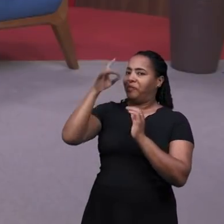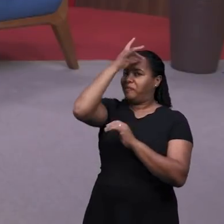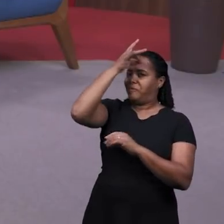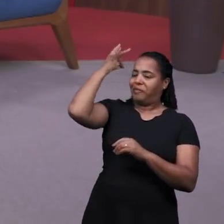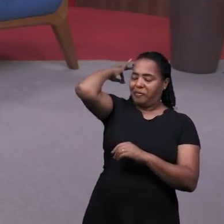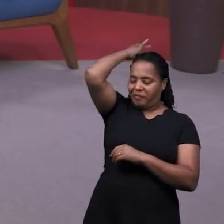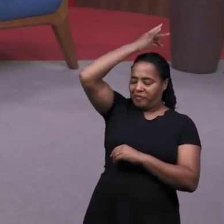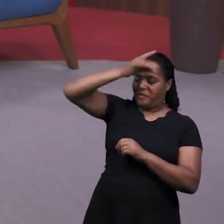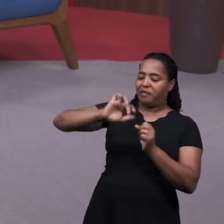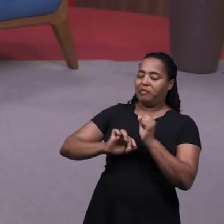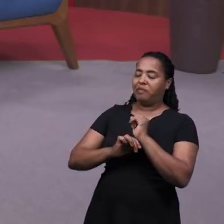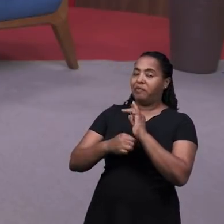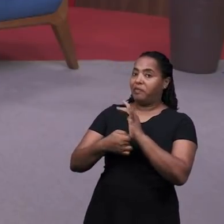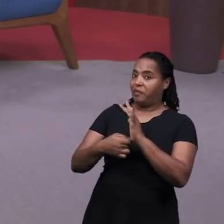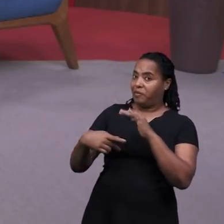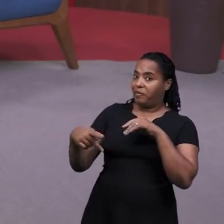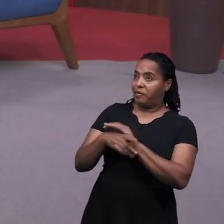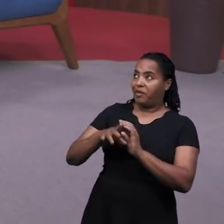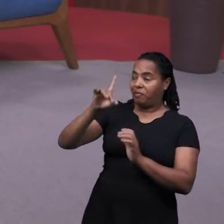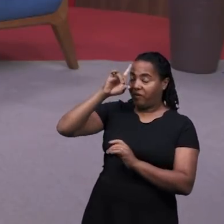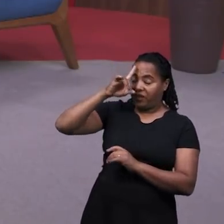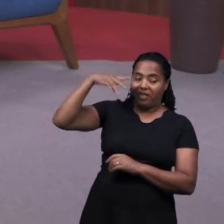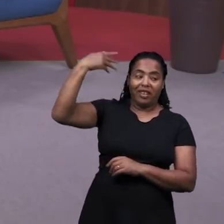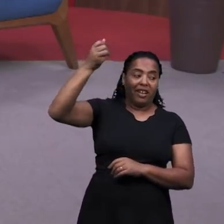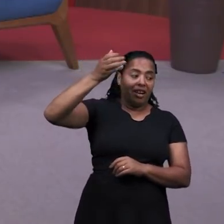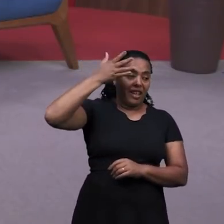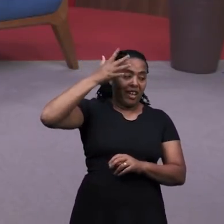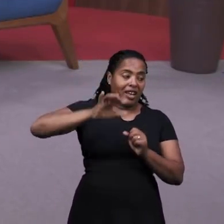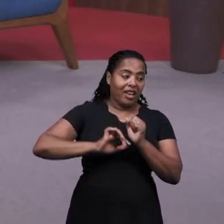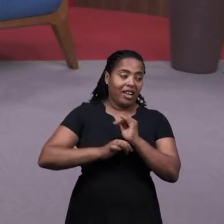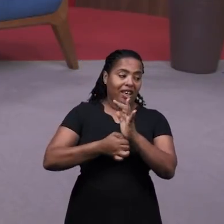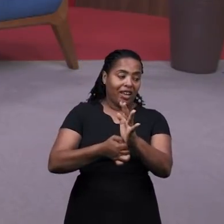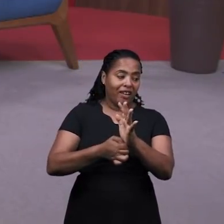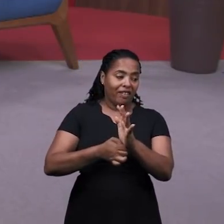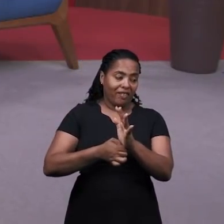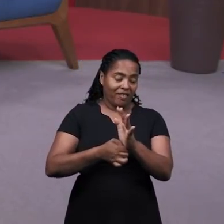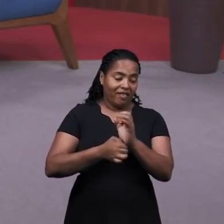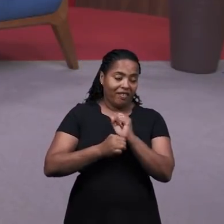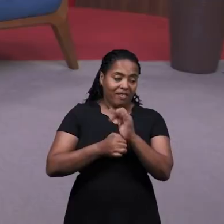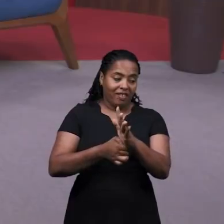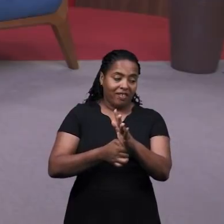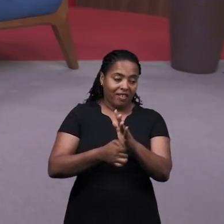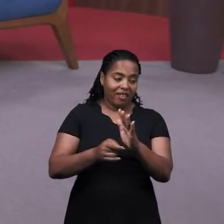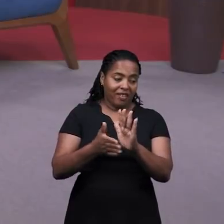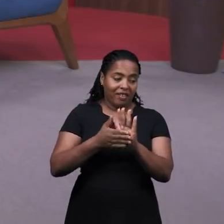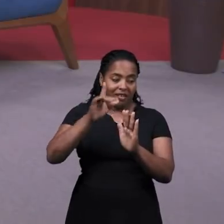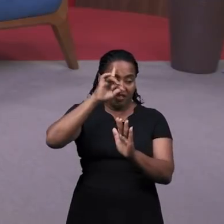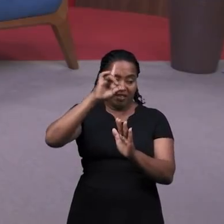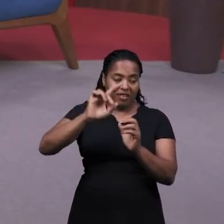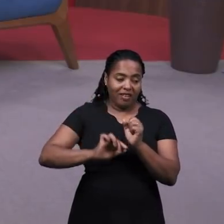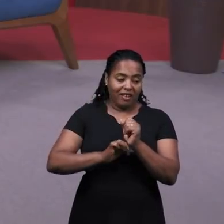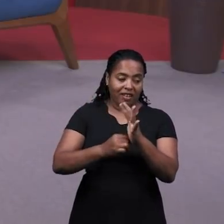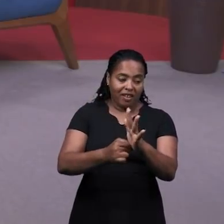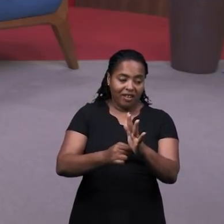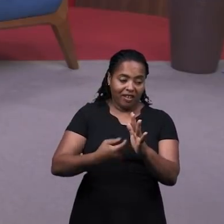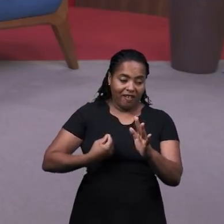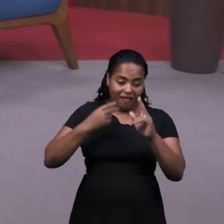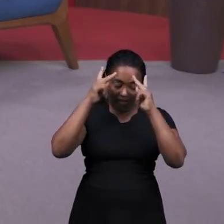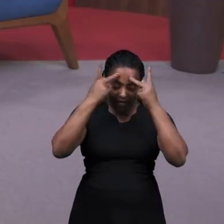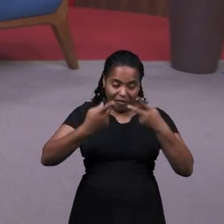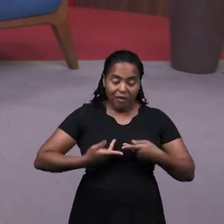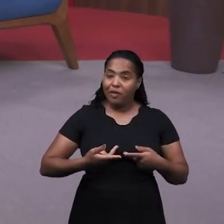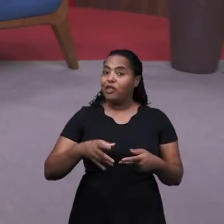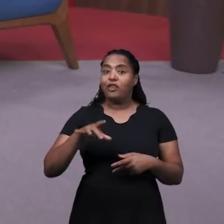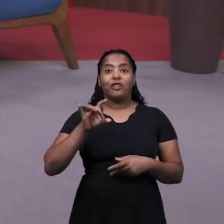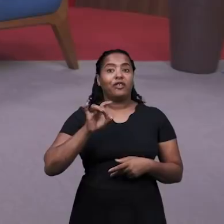mistérios de Deus, a revelação do projeto de Deus para o homem, é somente se